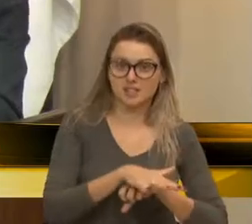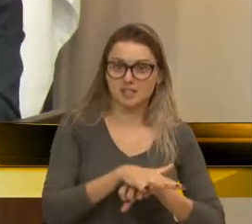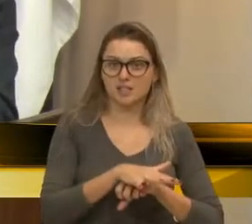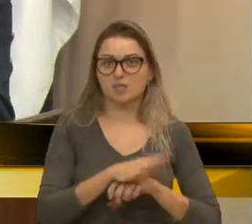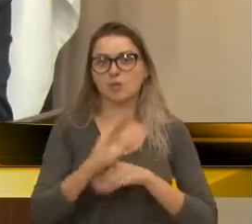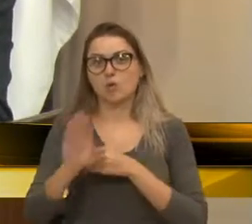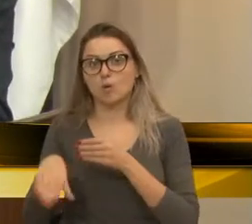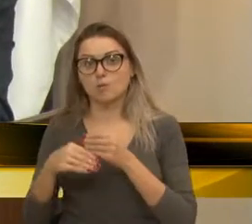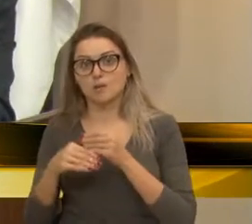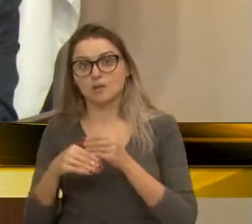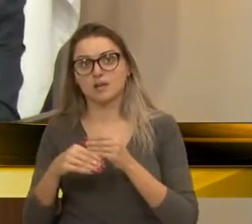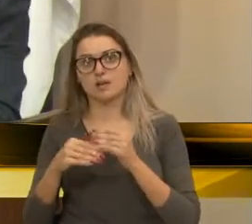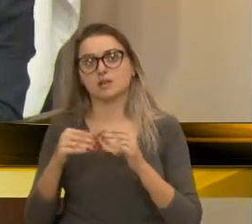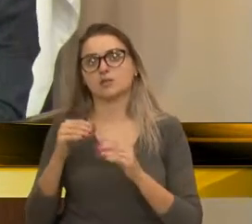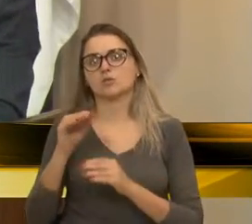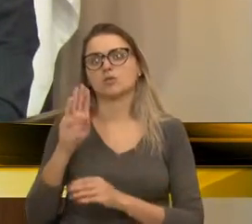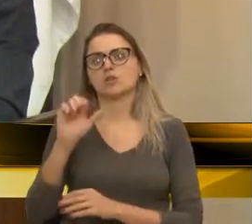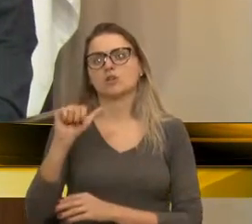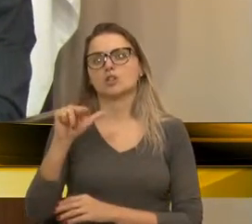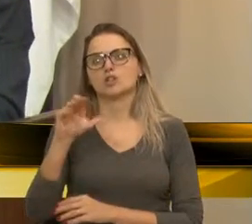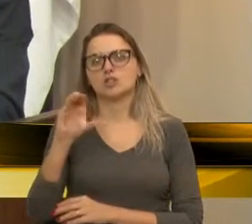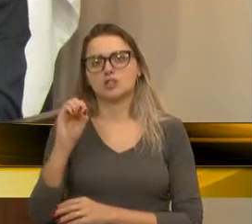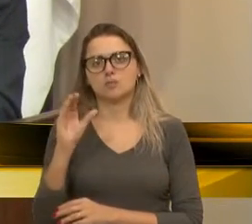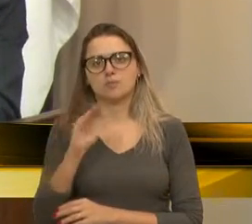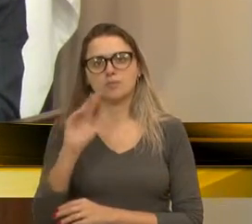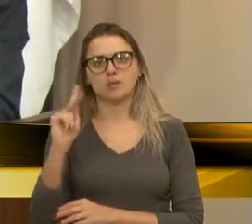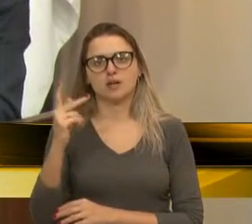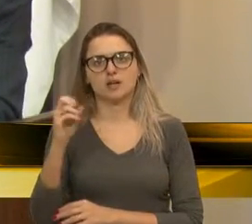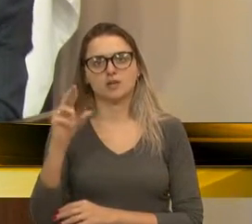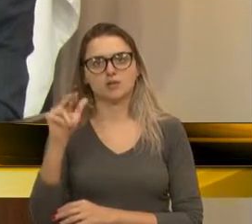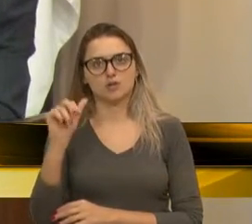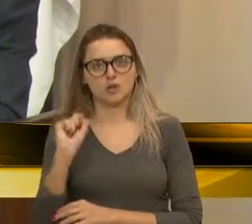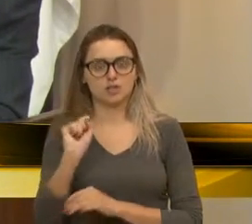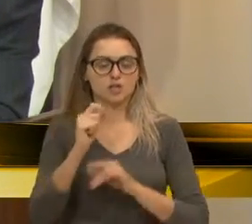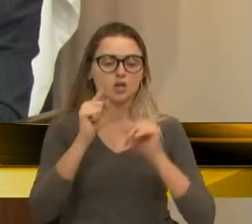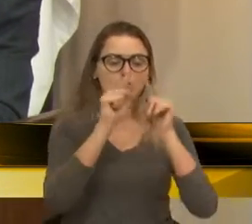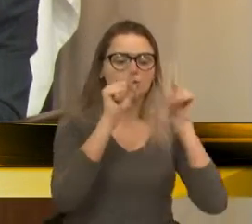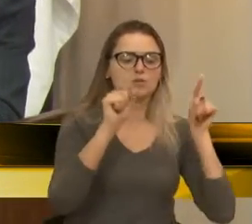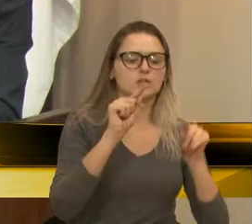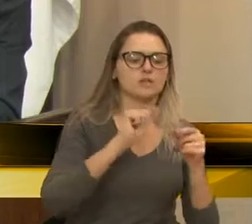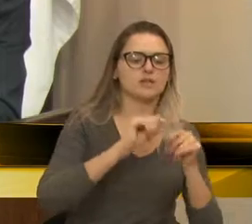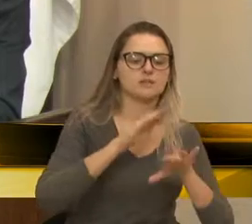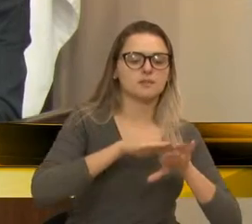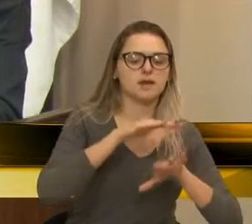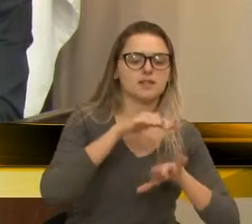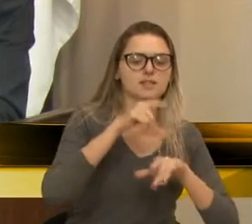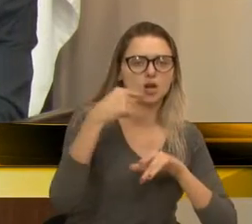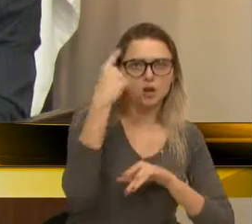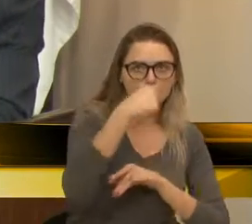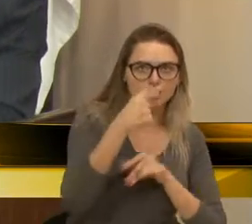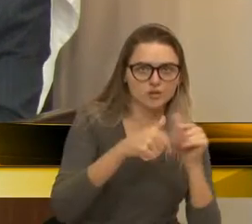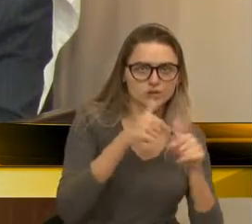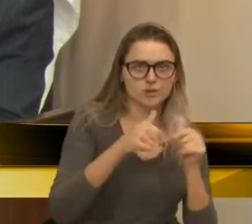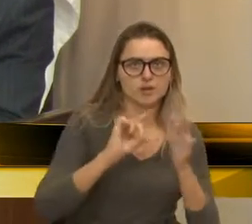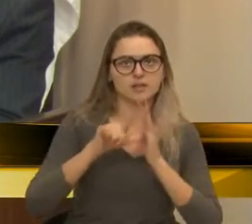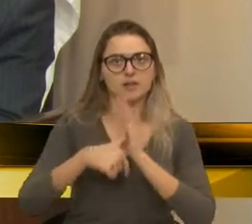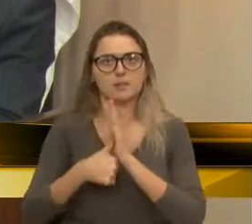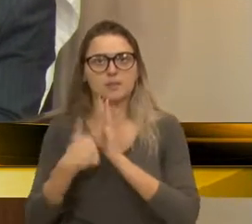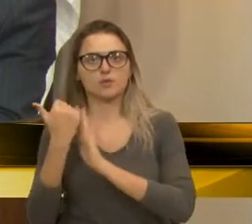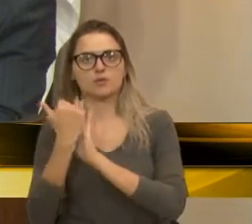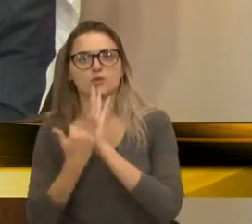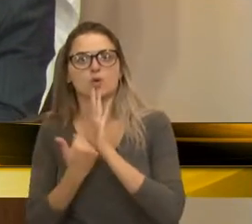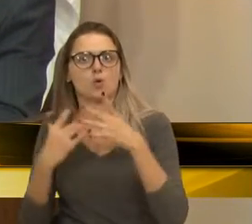de hora, a compensação dessas horas por servidores da autarquia. Também